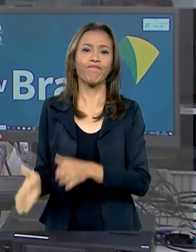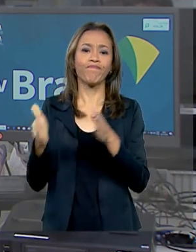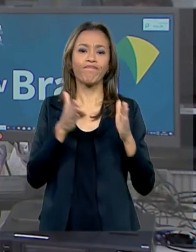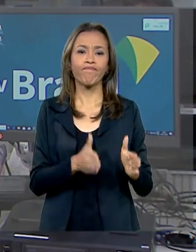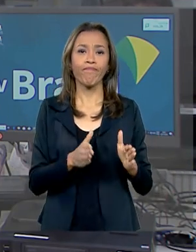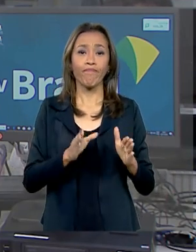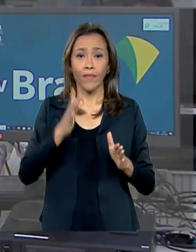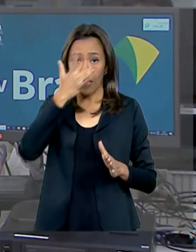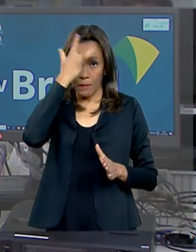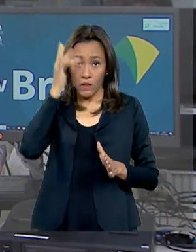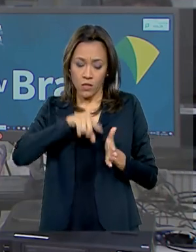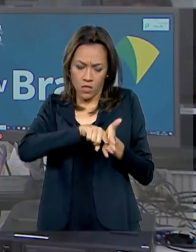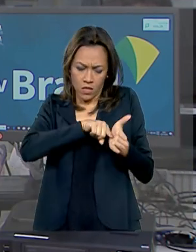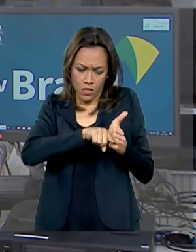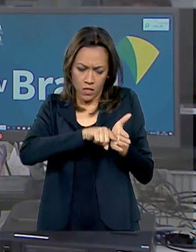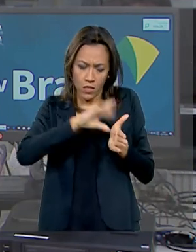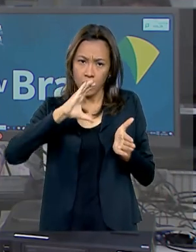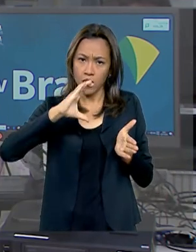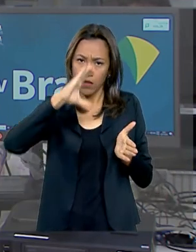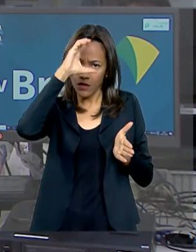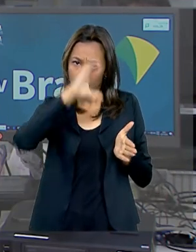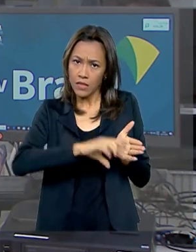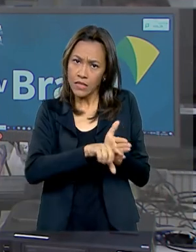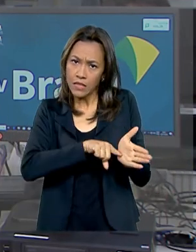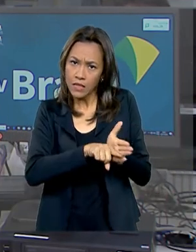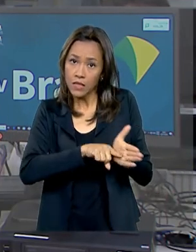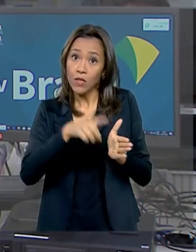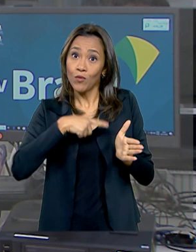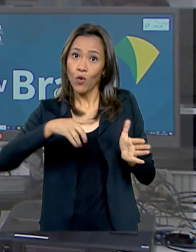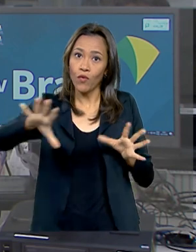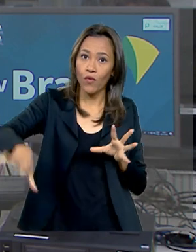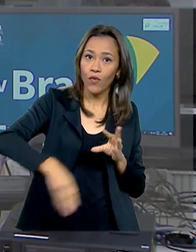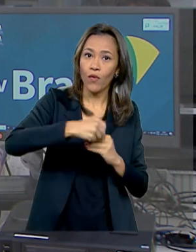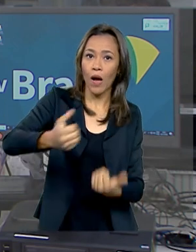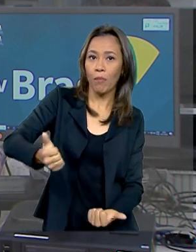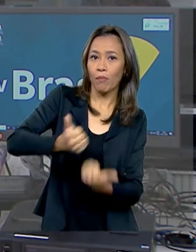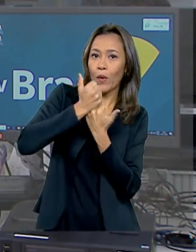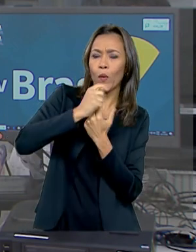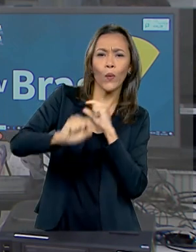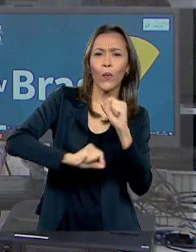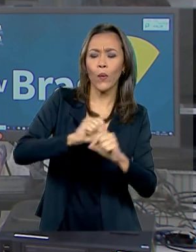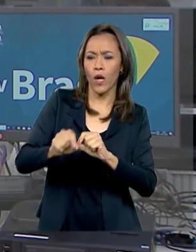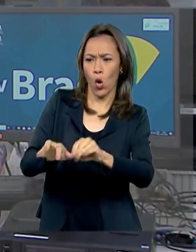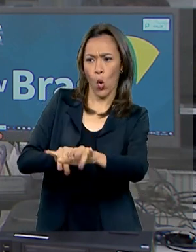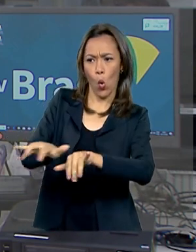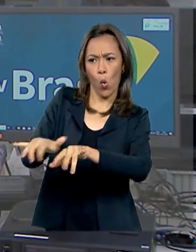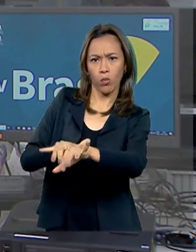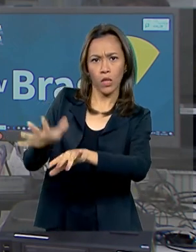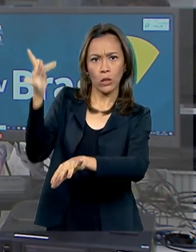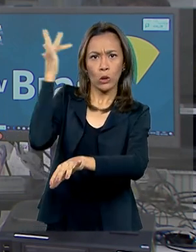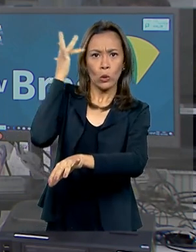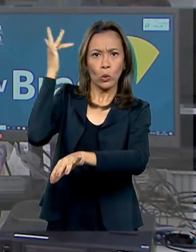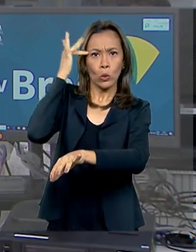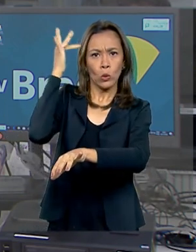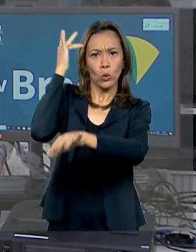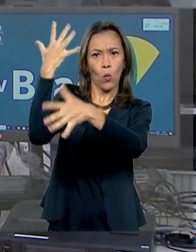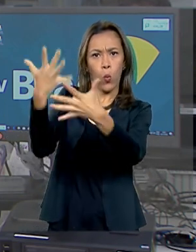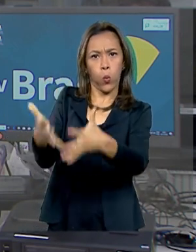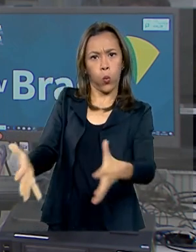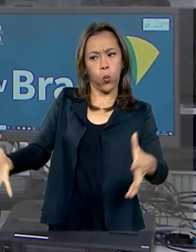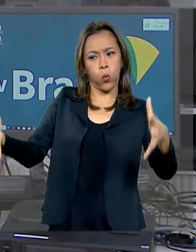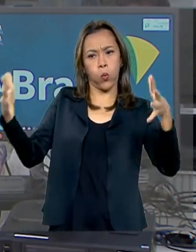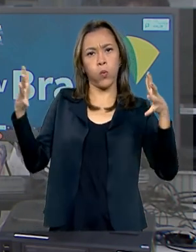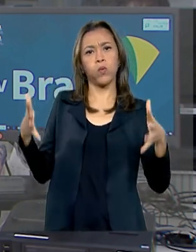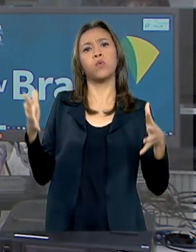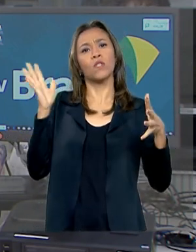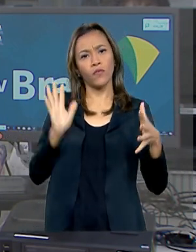Cientistas de todo o país poderão contar com um novo aliado para as pesquisas. É o supercomputador Santos Dumont, que foi atualizado